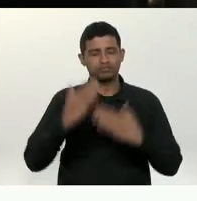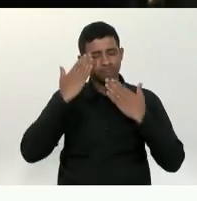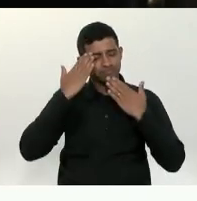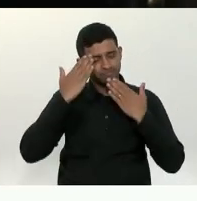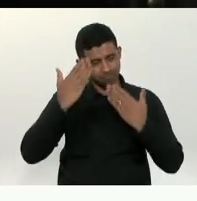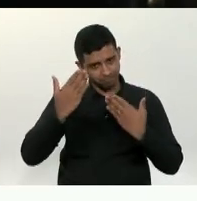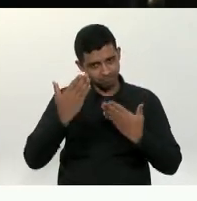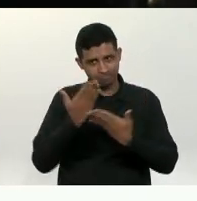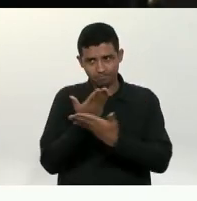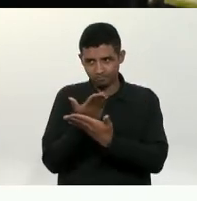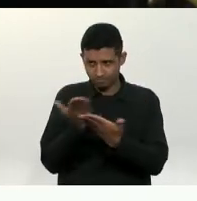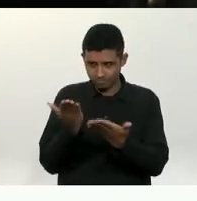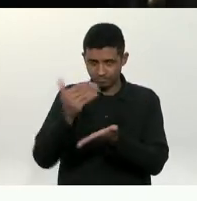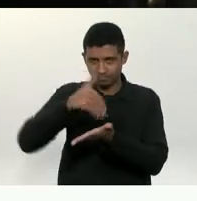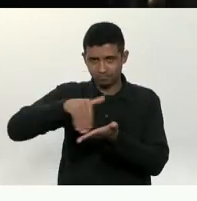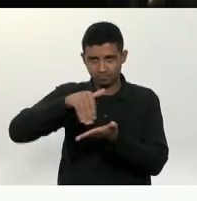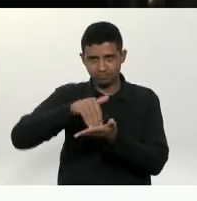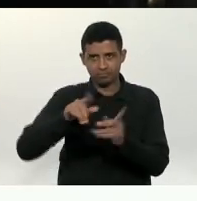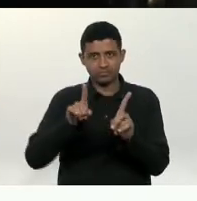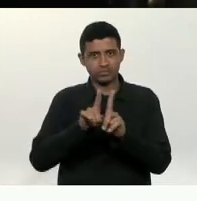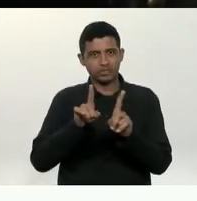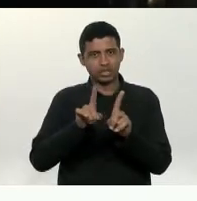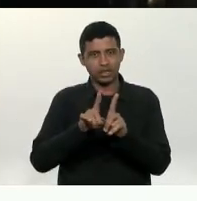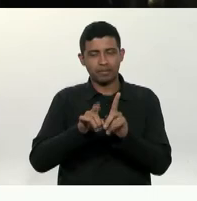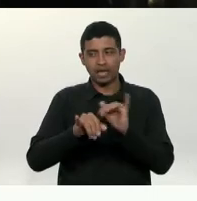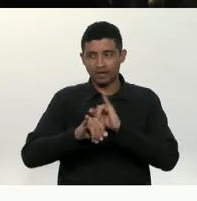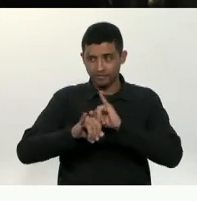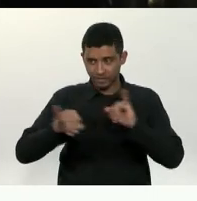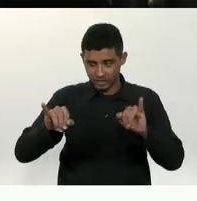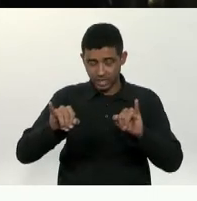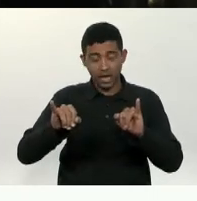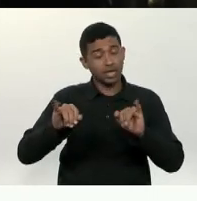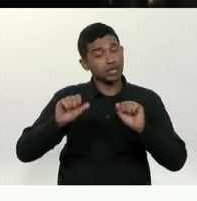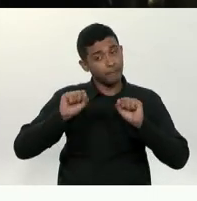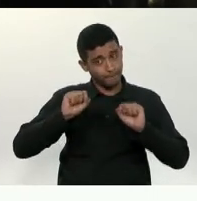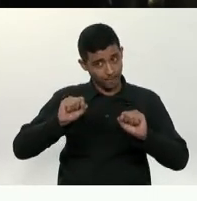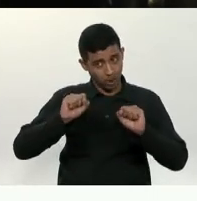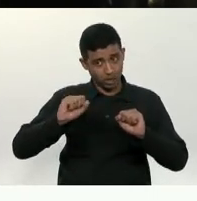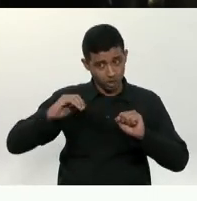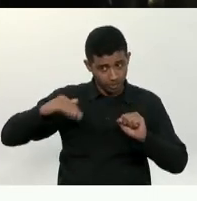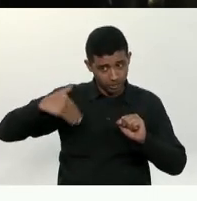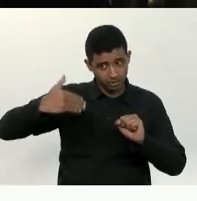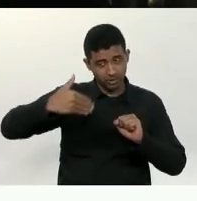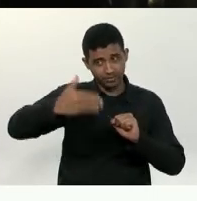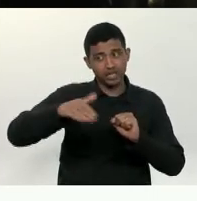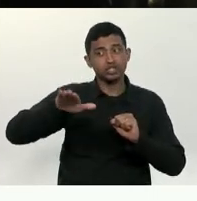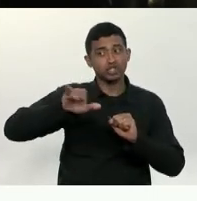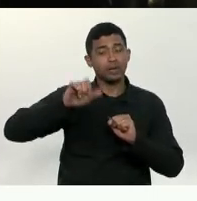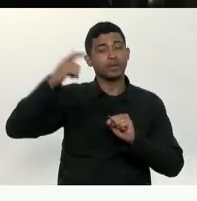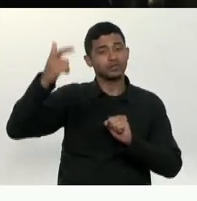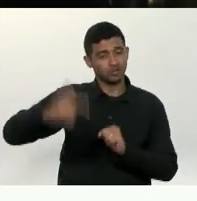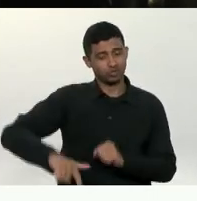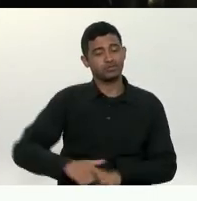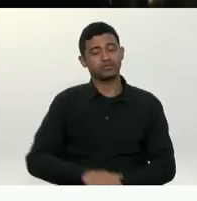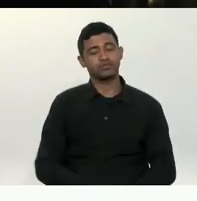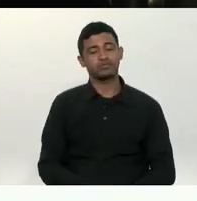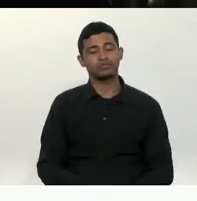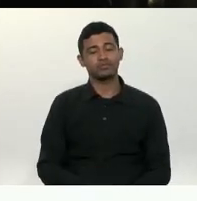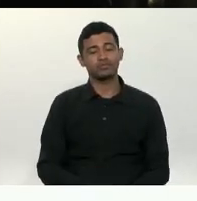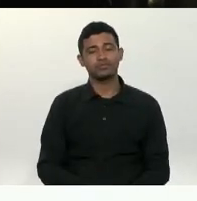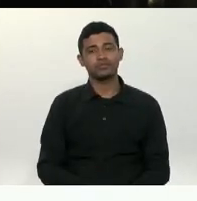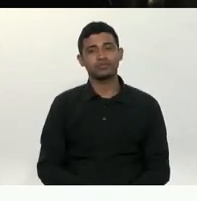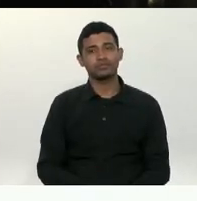agradecer a Vossa Senhoria e também já lhe deixar informado que nós podemos ter necessidade de lhe